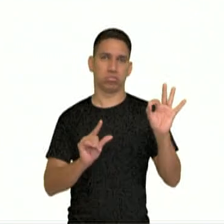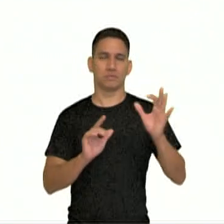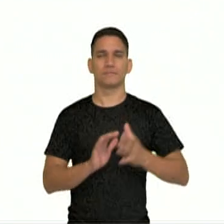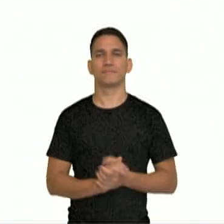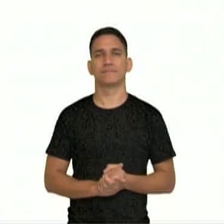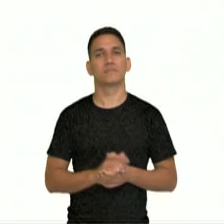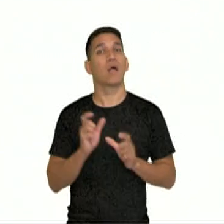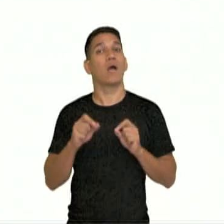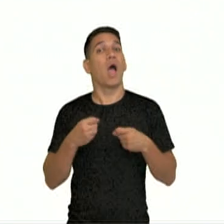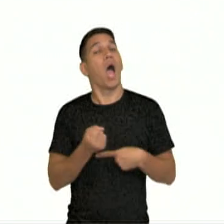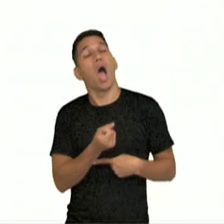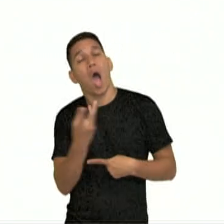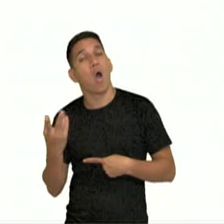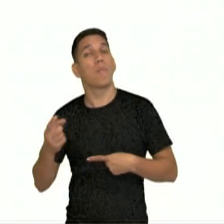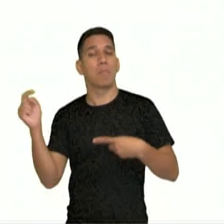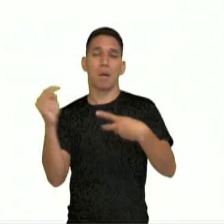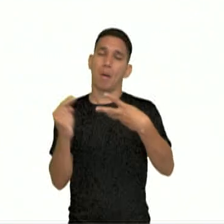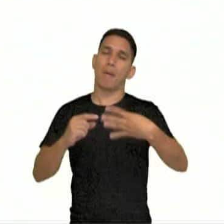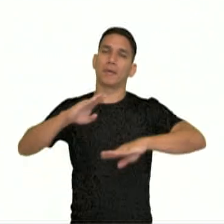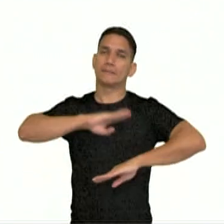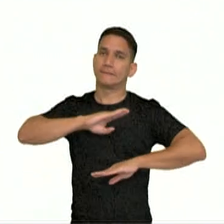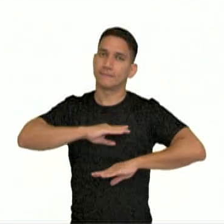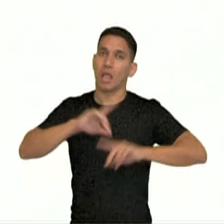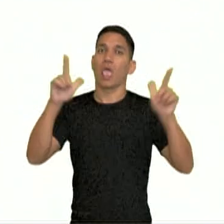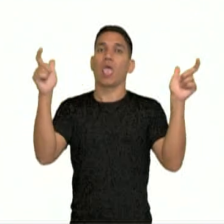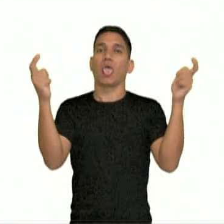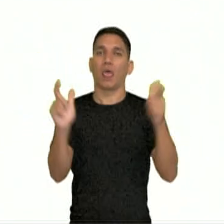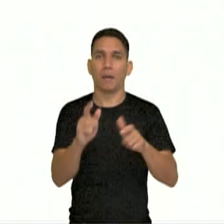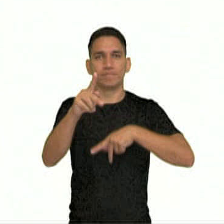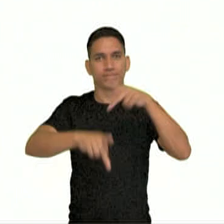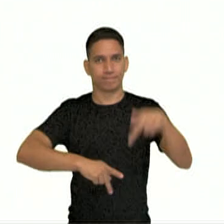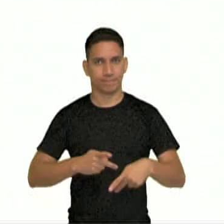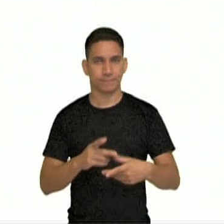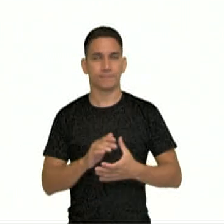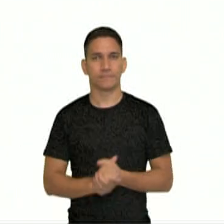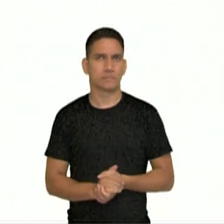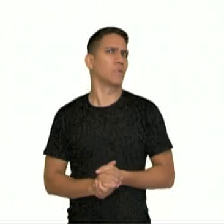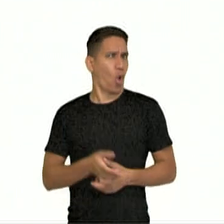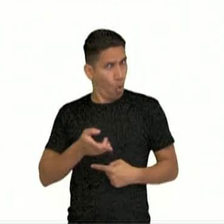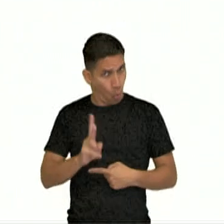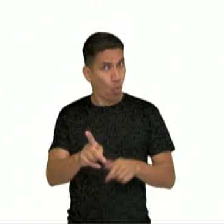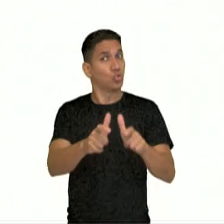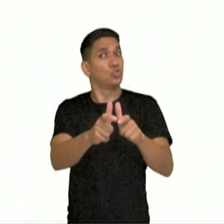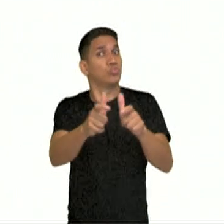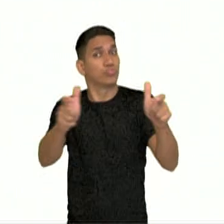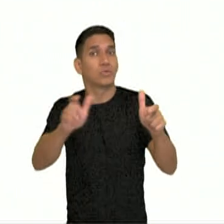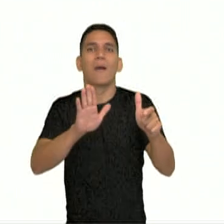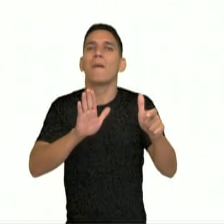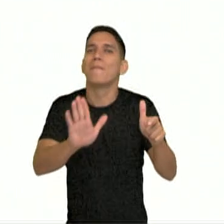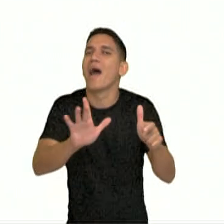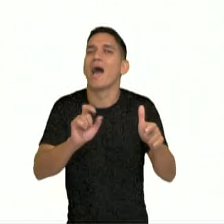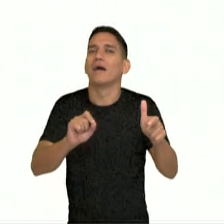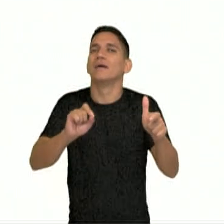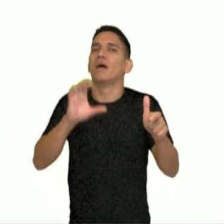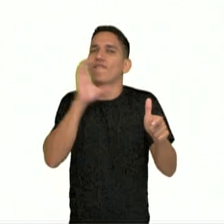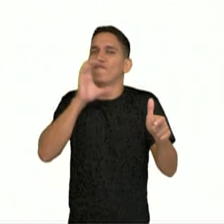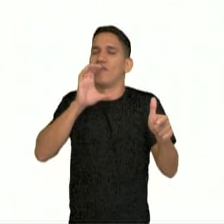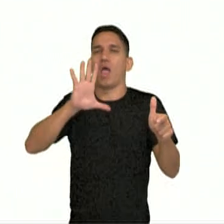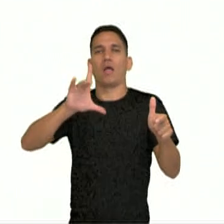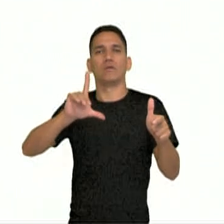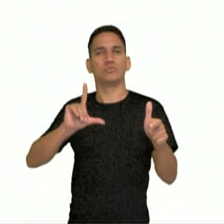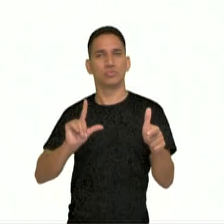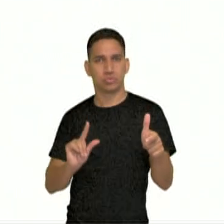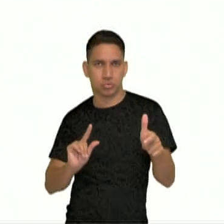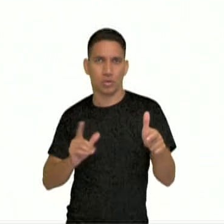fatores ali que levaram a essa condição de diminuir o crescimento. Continua crescendo, mas num ritmo muito menor do que